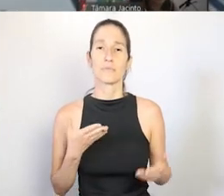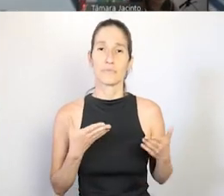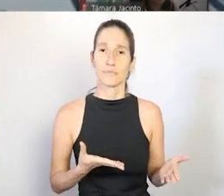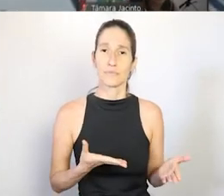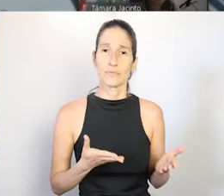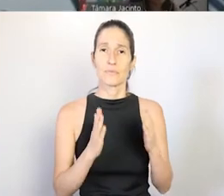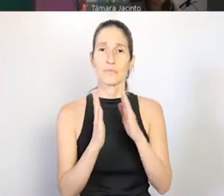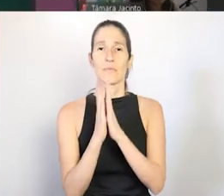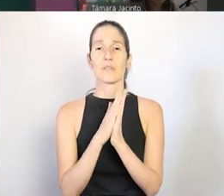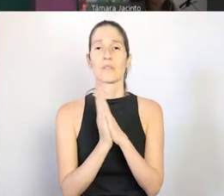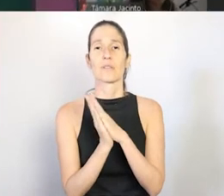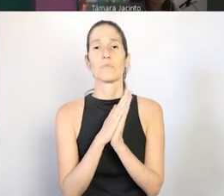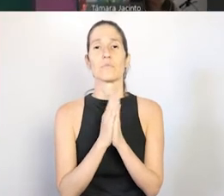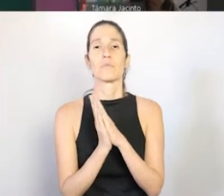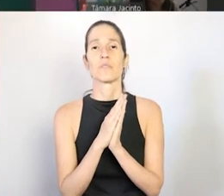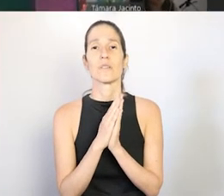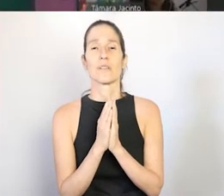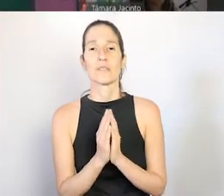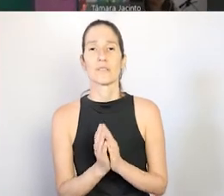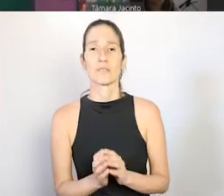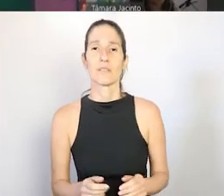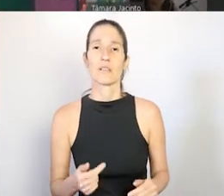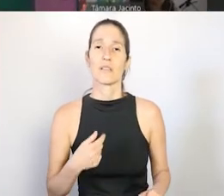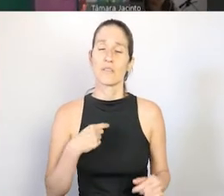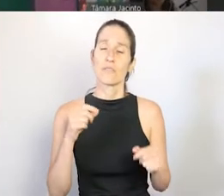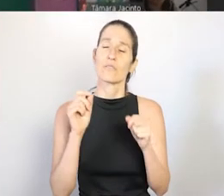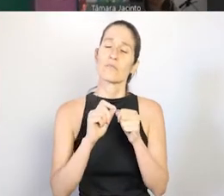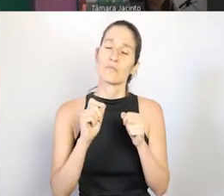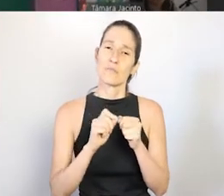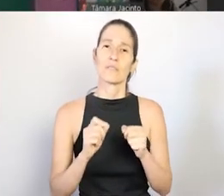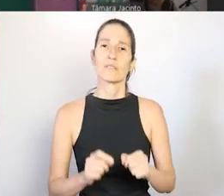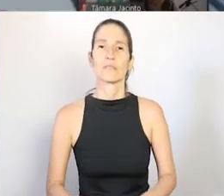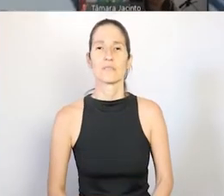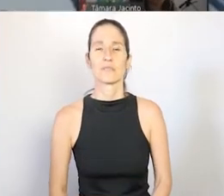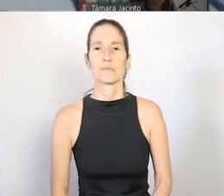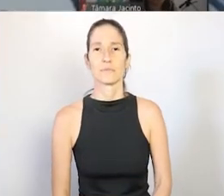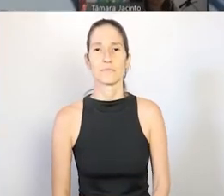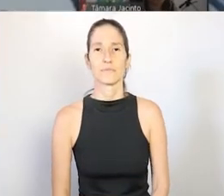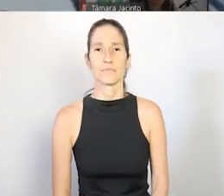essas pequenas lembranças que eu fabrico,